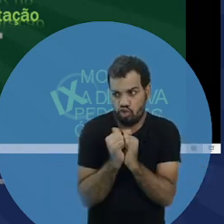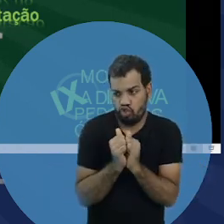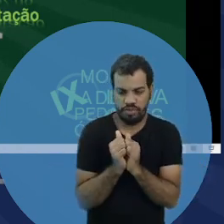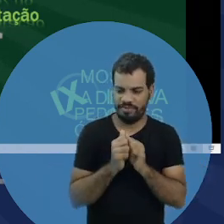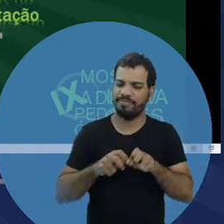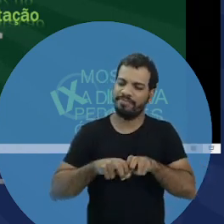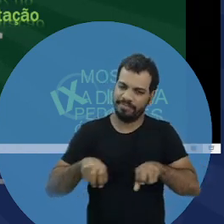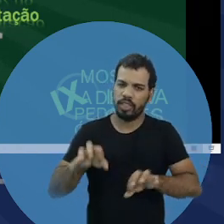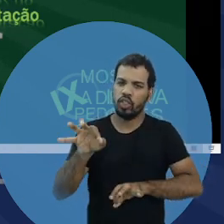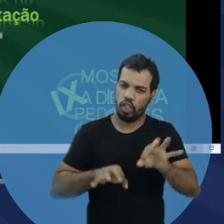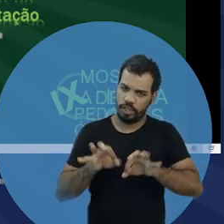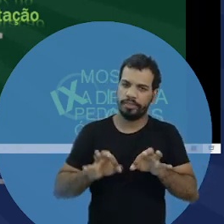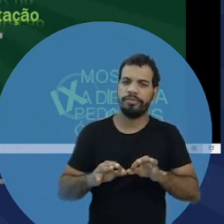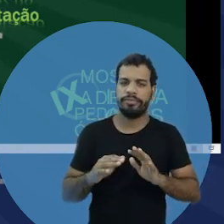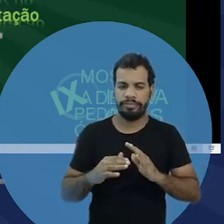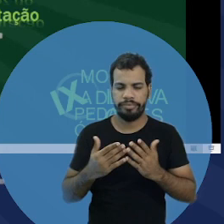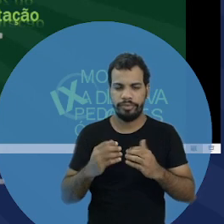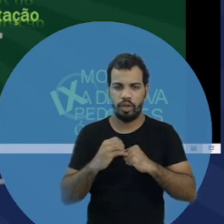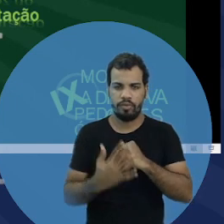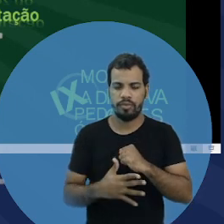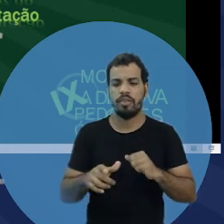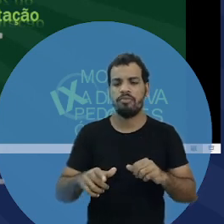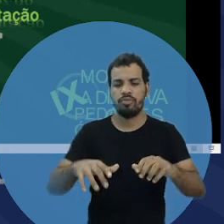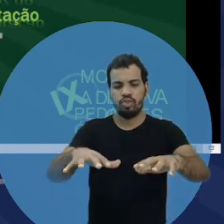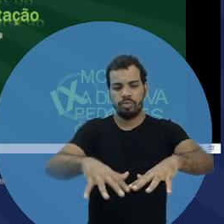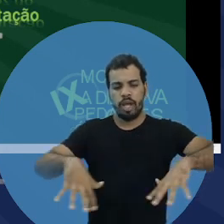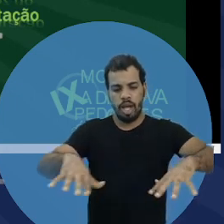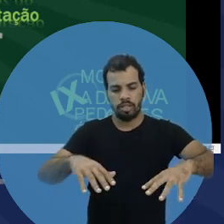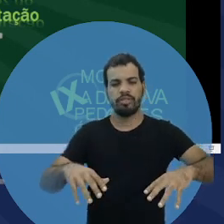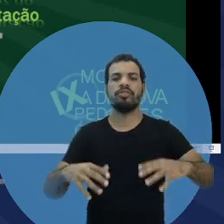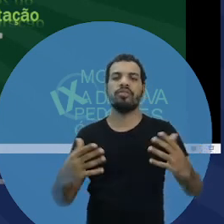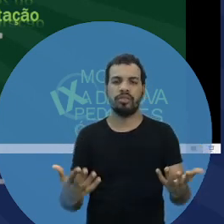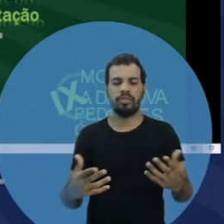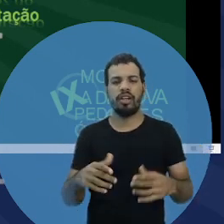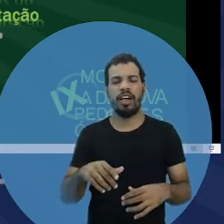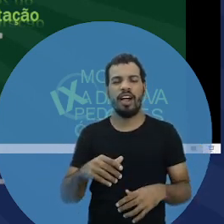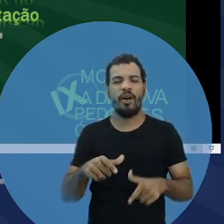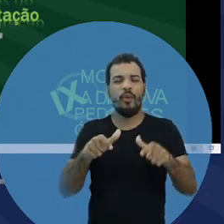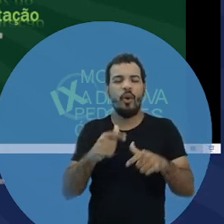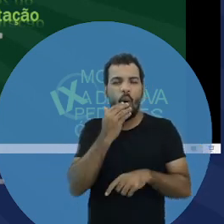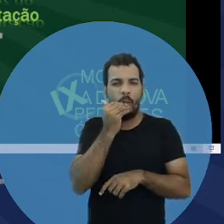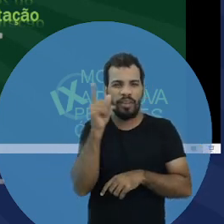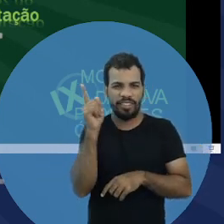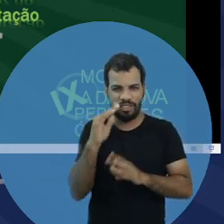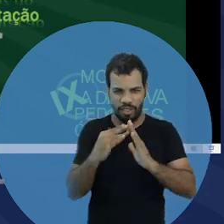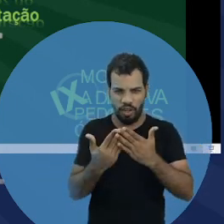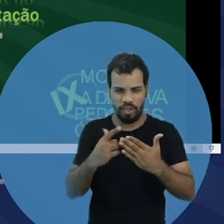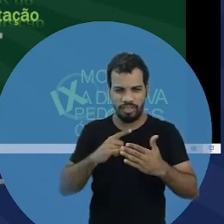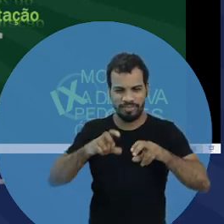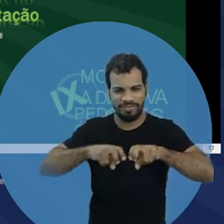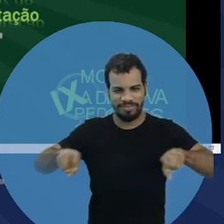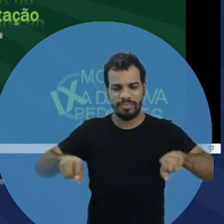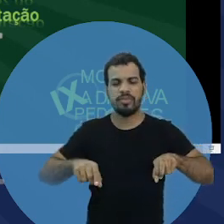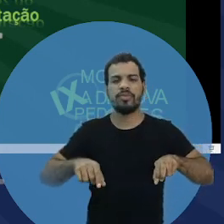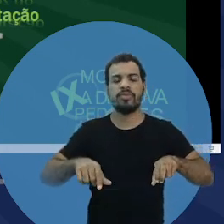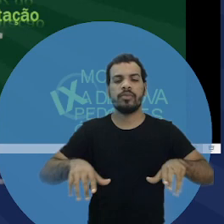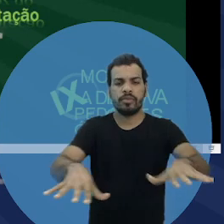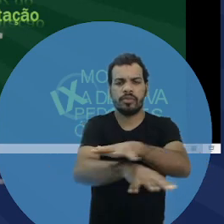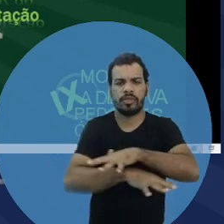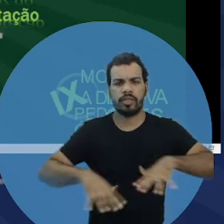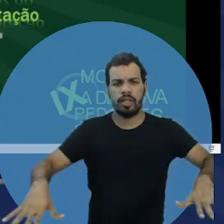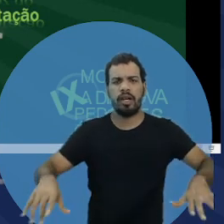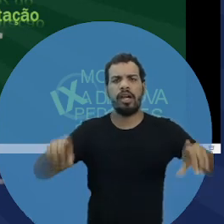um espaço, né, o espaço do refeitório que a gente tem lá na escola, justamente para a